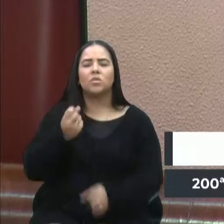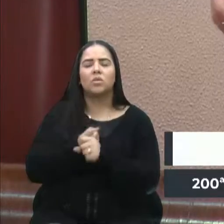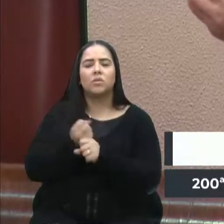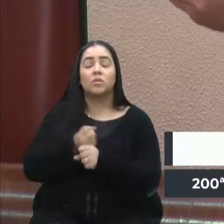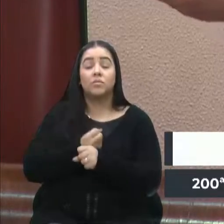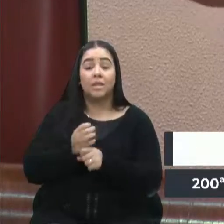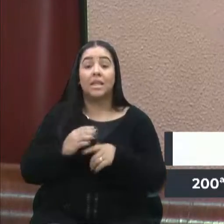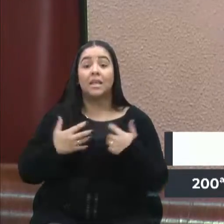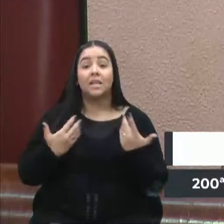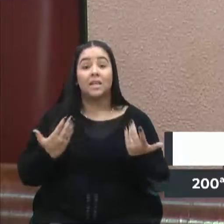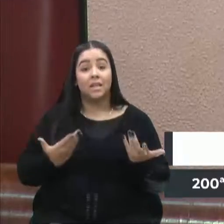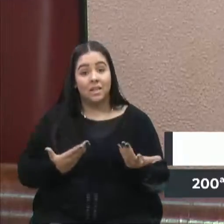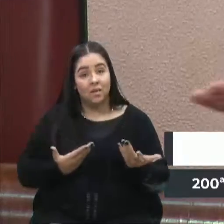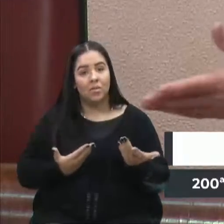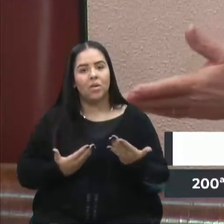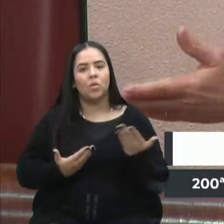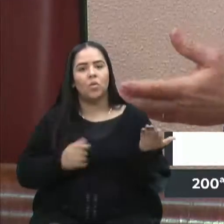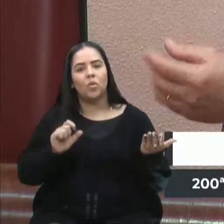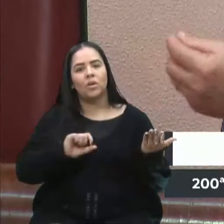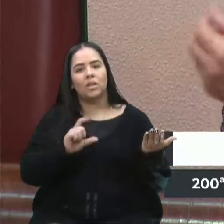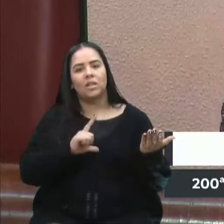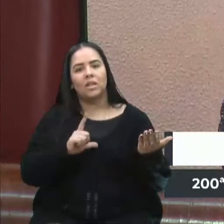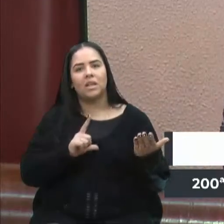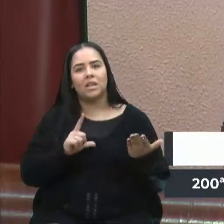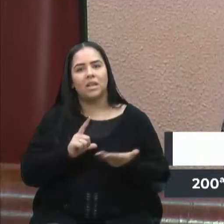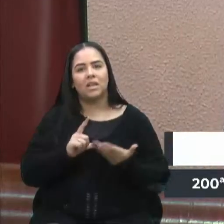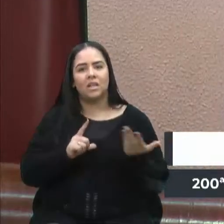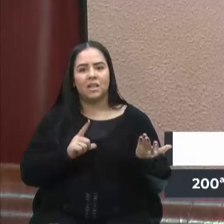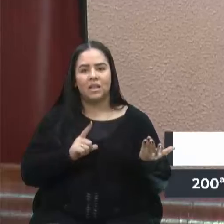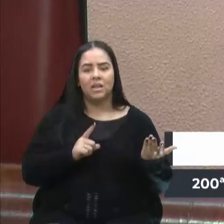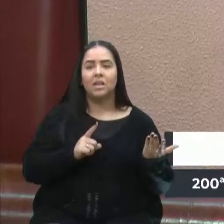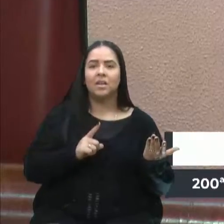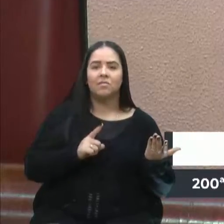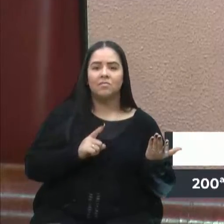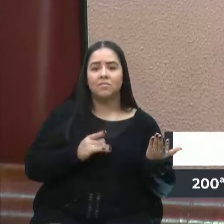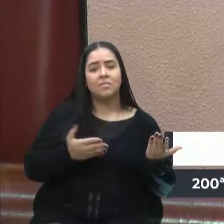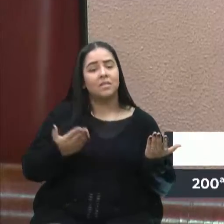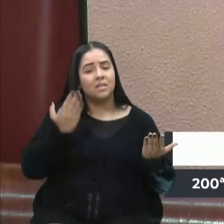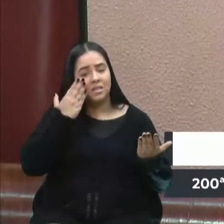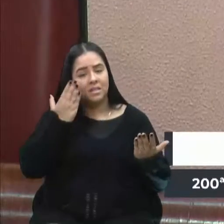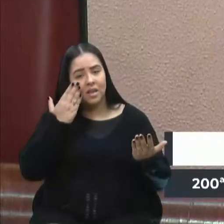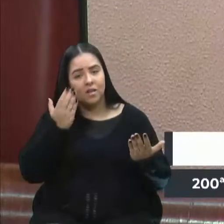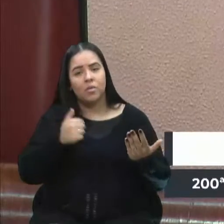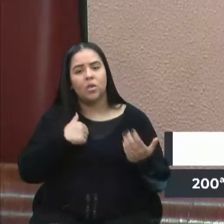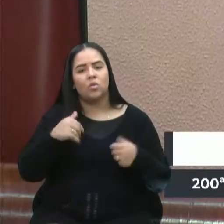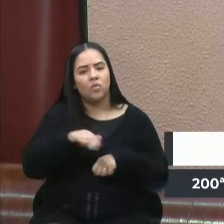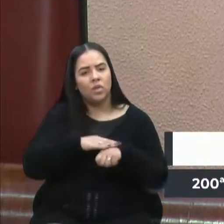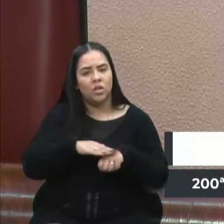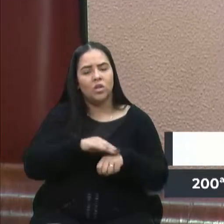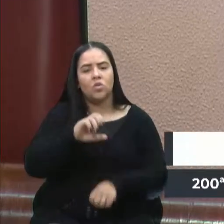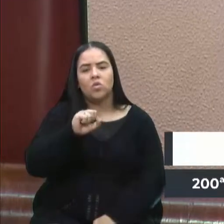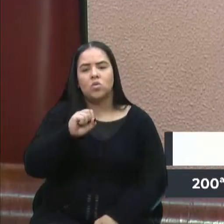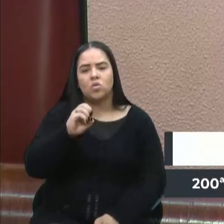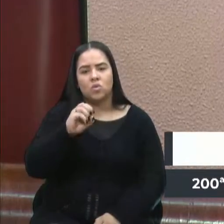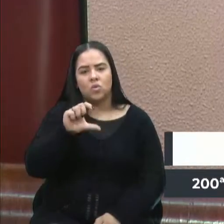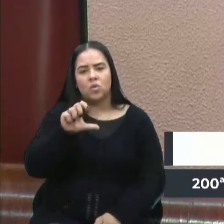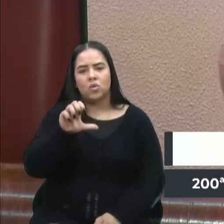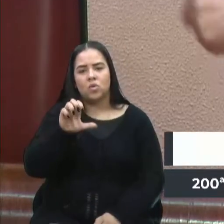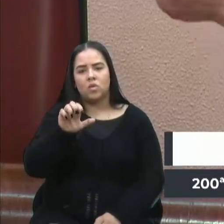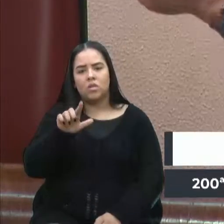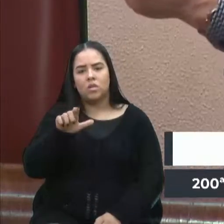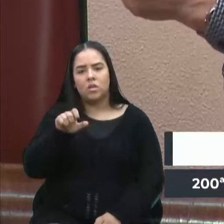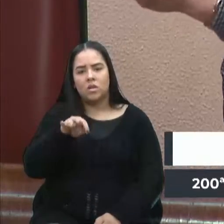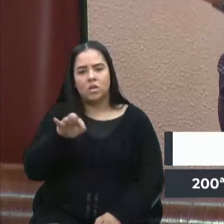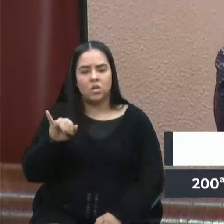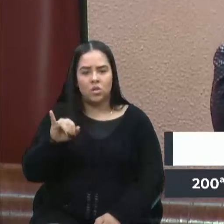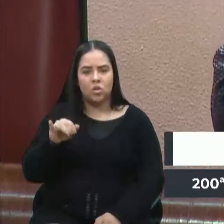Então, aquela parte que não está sendo contemplada agora, quem sabe agora, falei ali com o Solete, com a vinda das máquinas novas